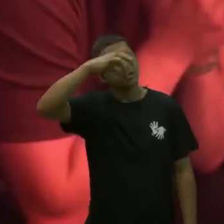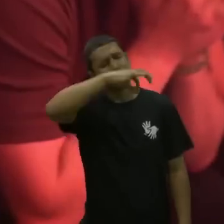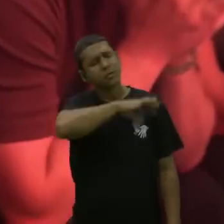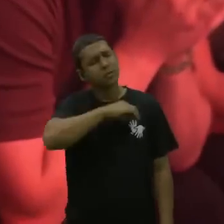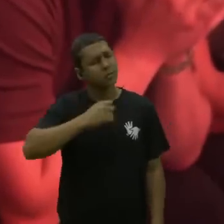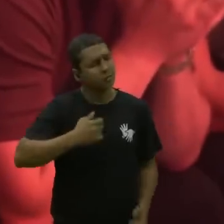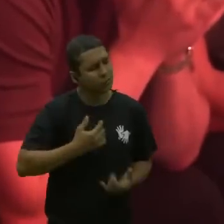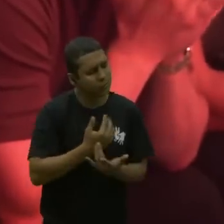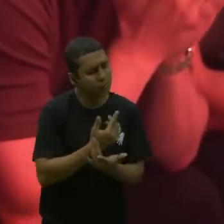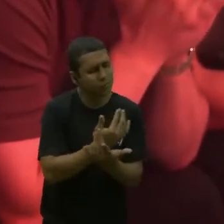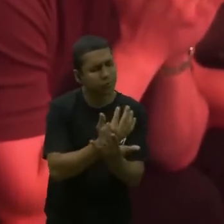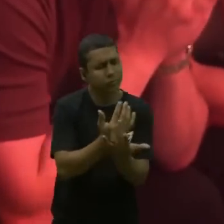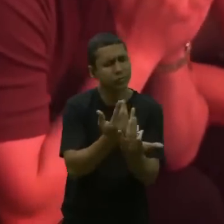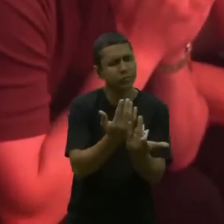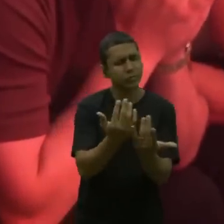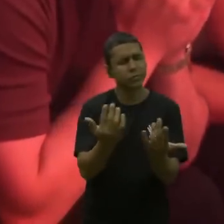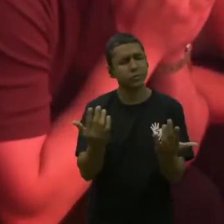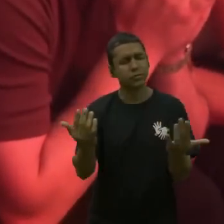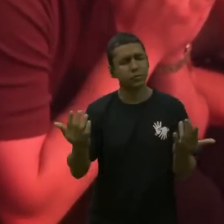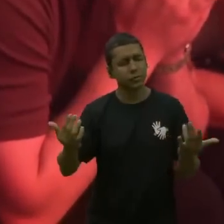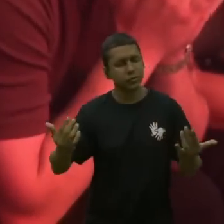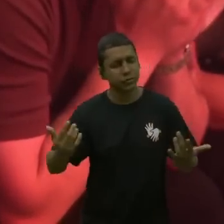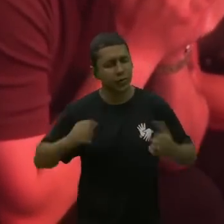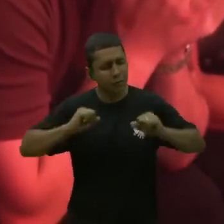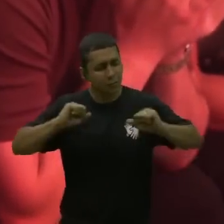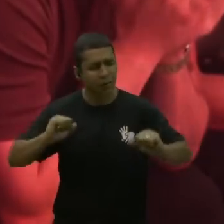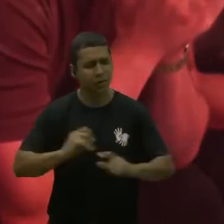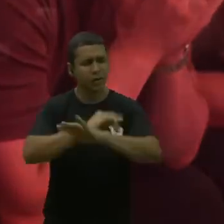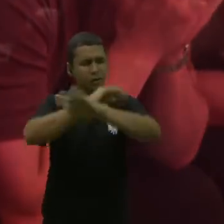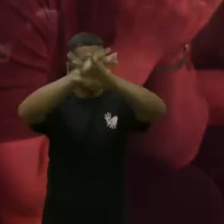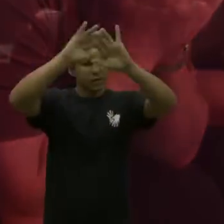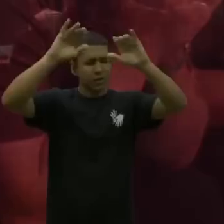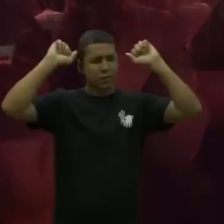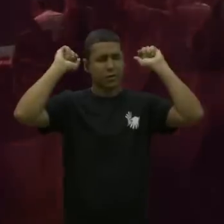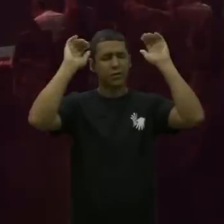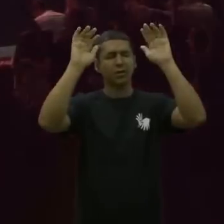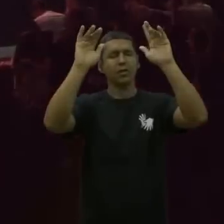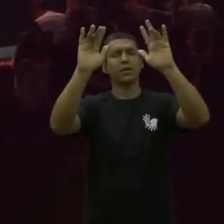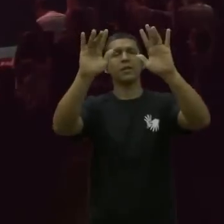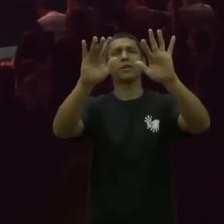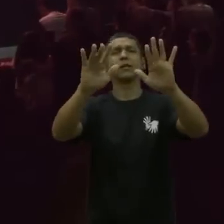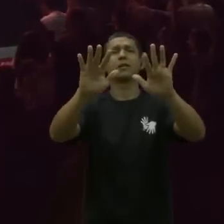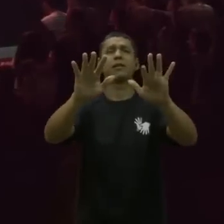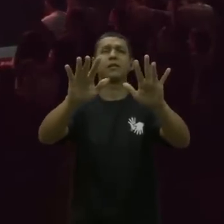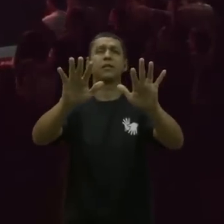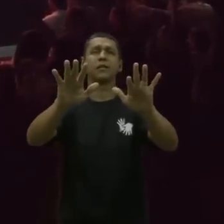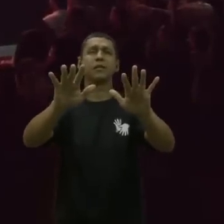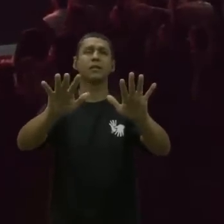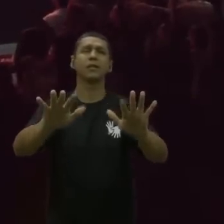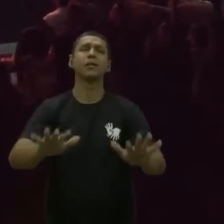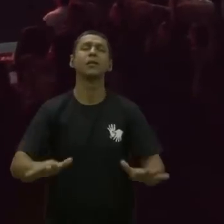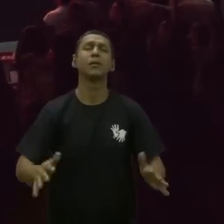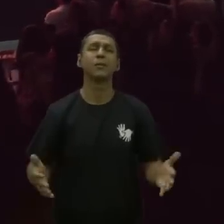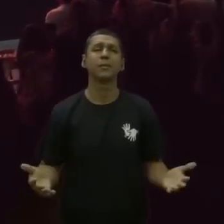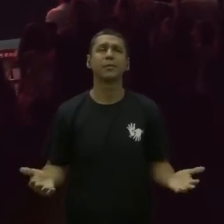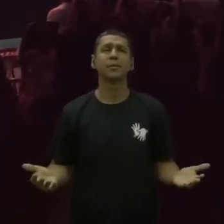Tem uma nuvem de glória que entrou aqui. Oh, meu Deus.